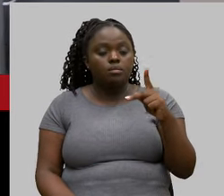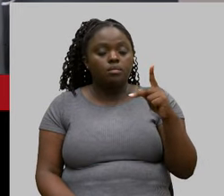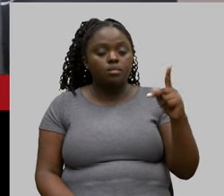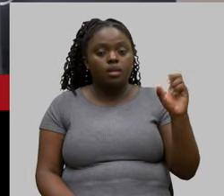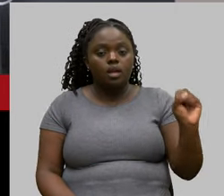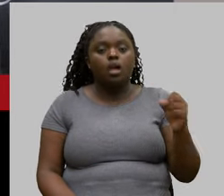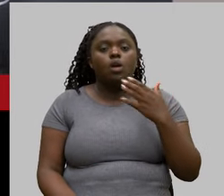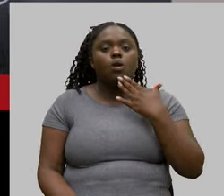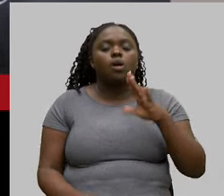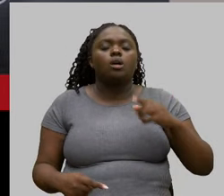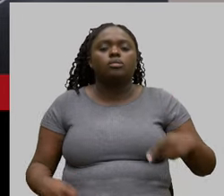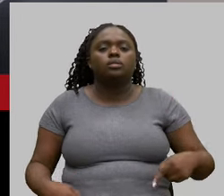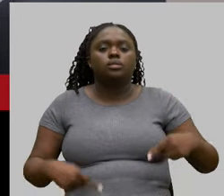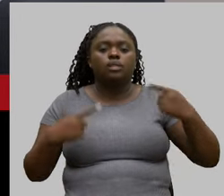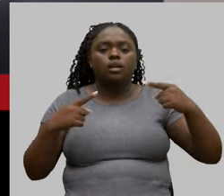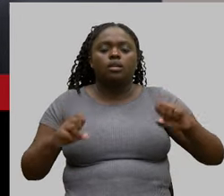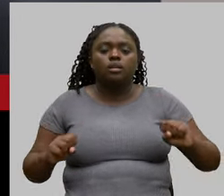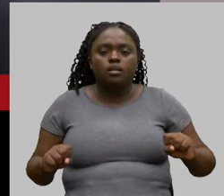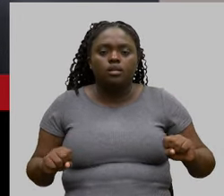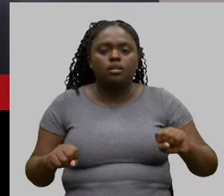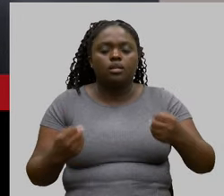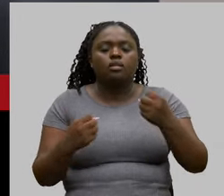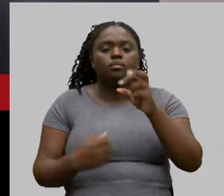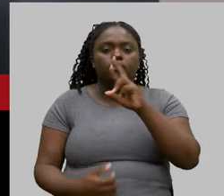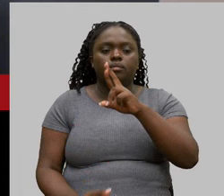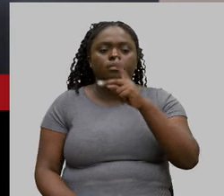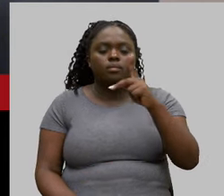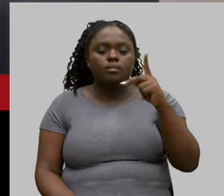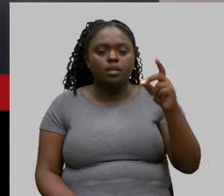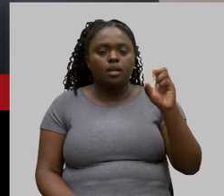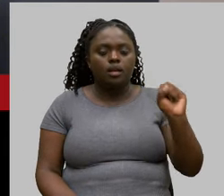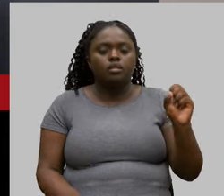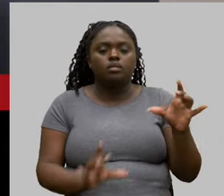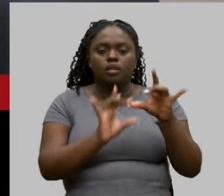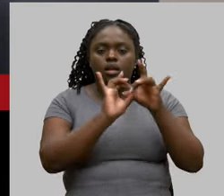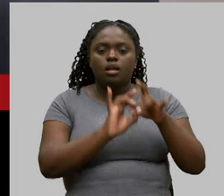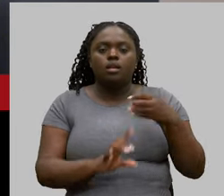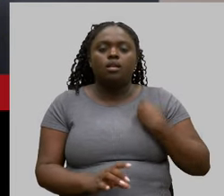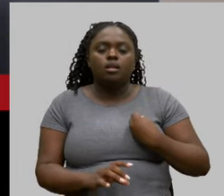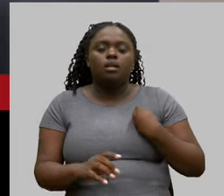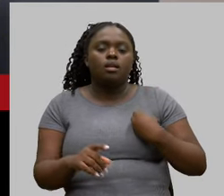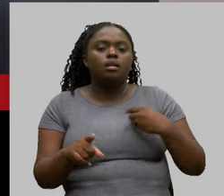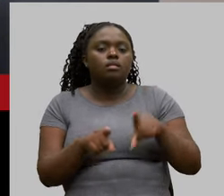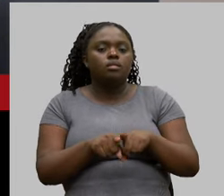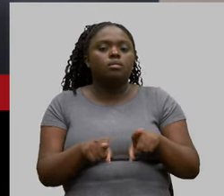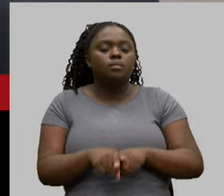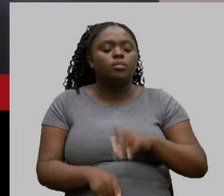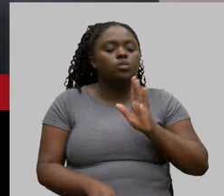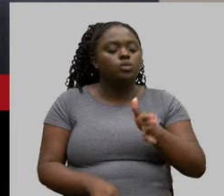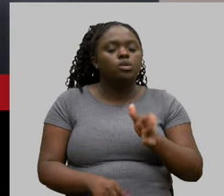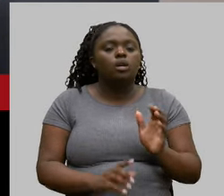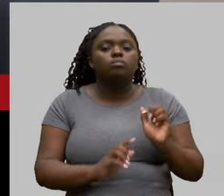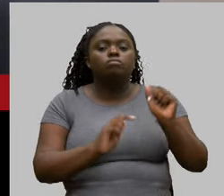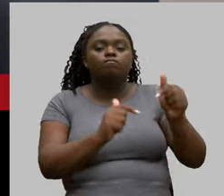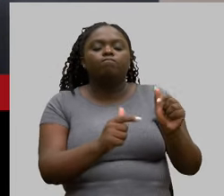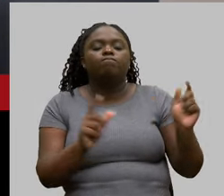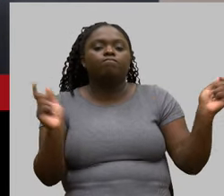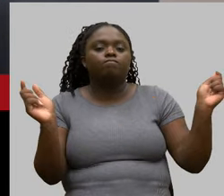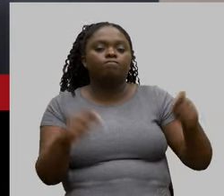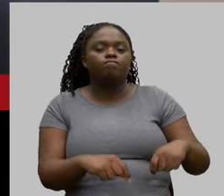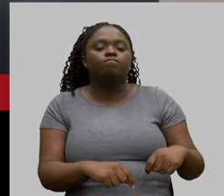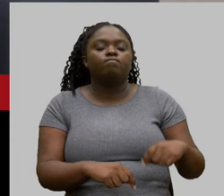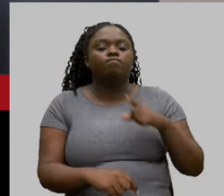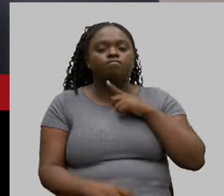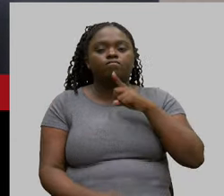desafios enfrentados pelo rpps da União existentes e também aqueles já superados que podem servir de